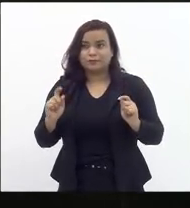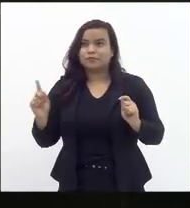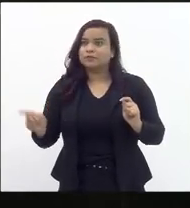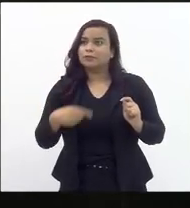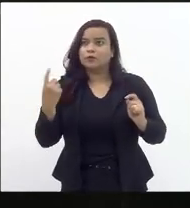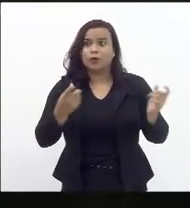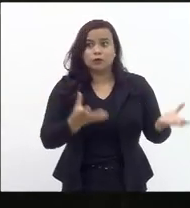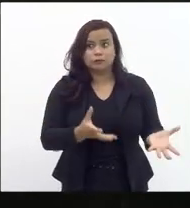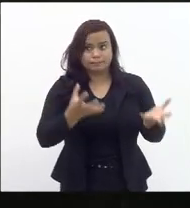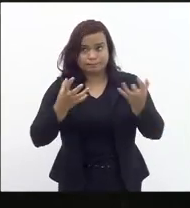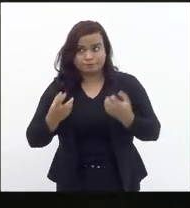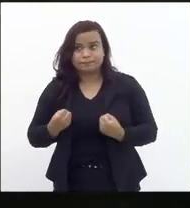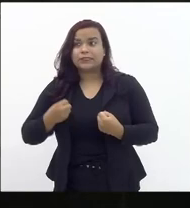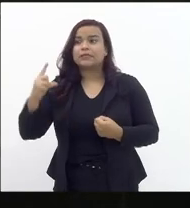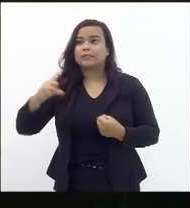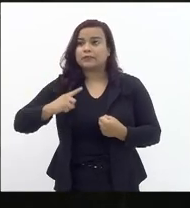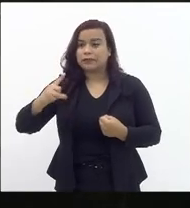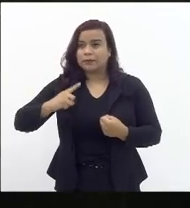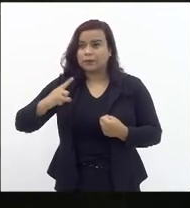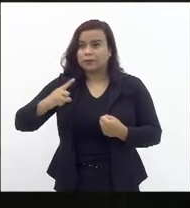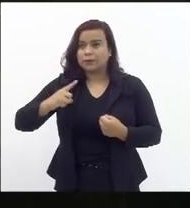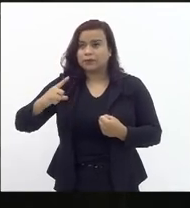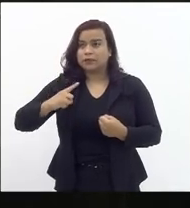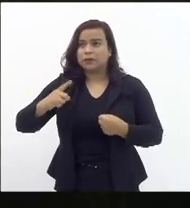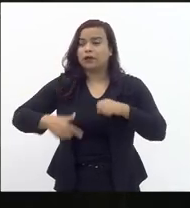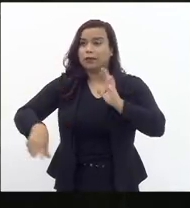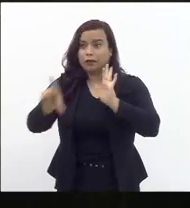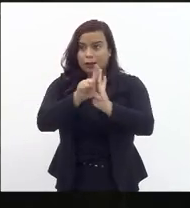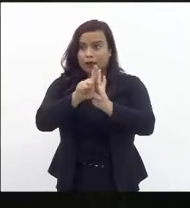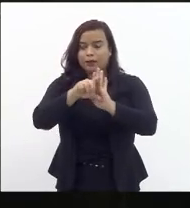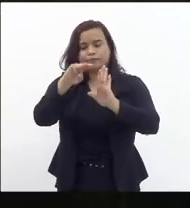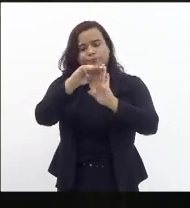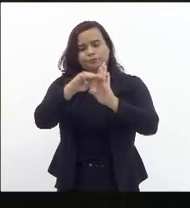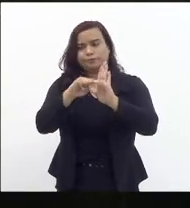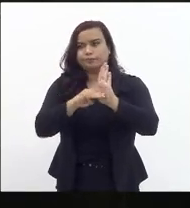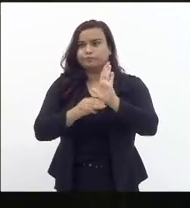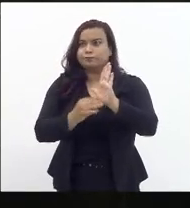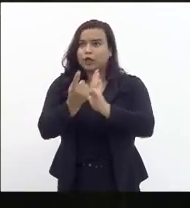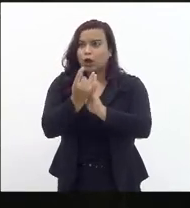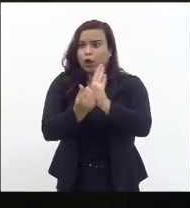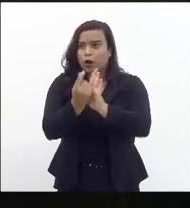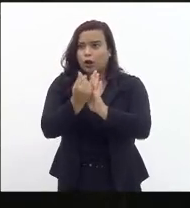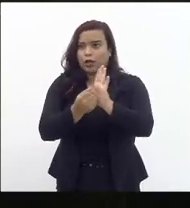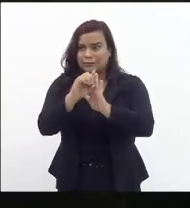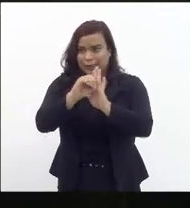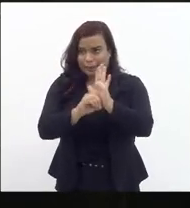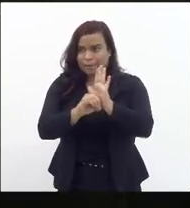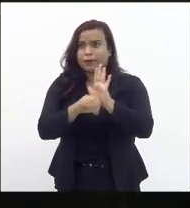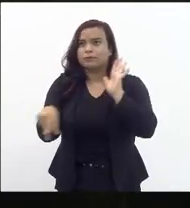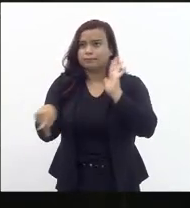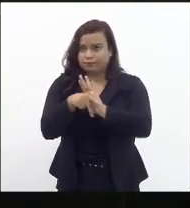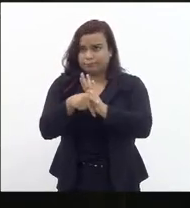recebemos a Lei de Diretrizes Orçamentárias para